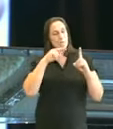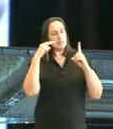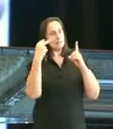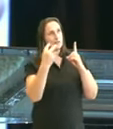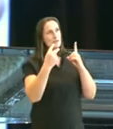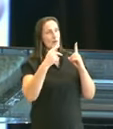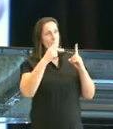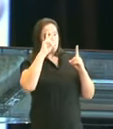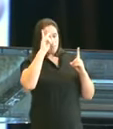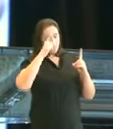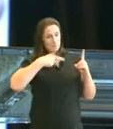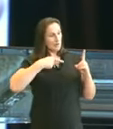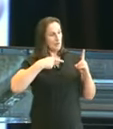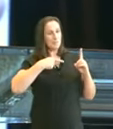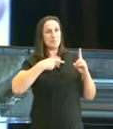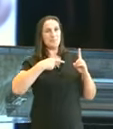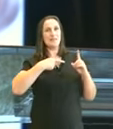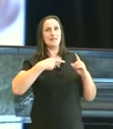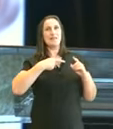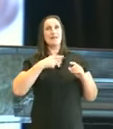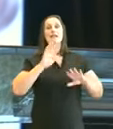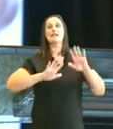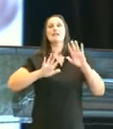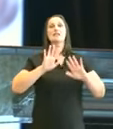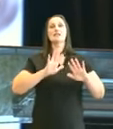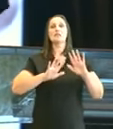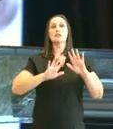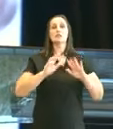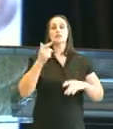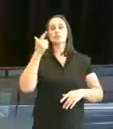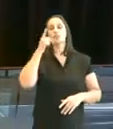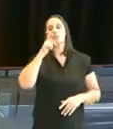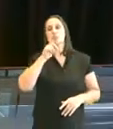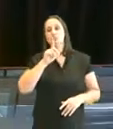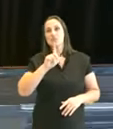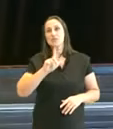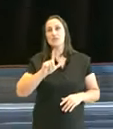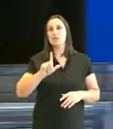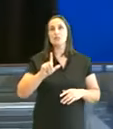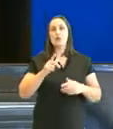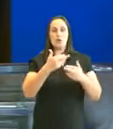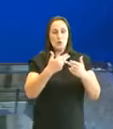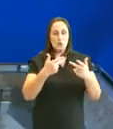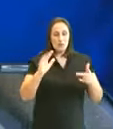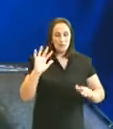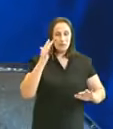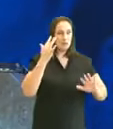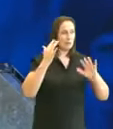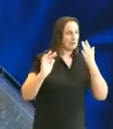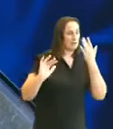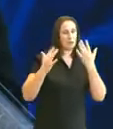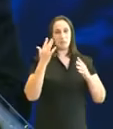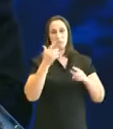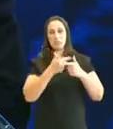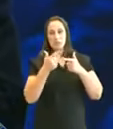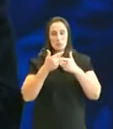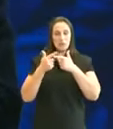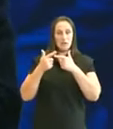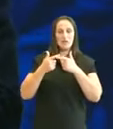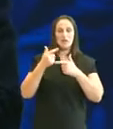próprios olhos. E às vezes a gente não consegue lidar com as coisas que estão acontecendo, porque a gente não